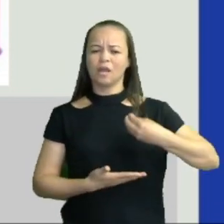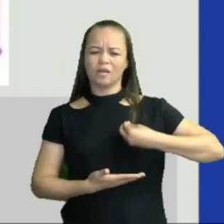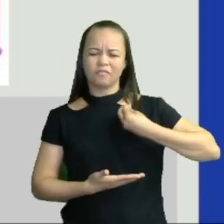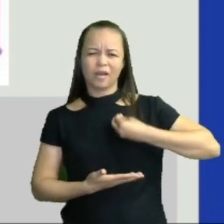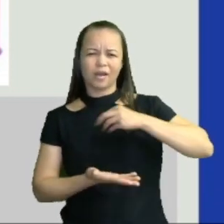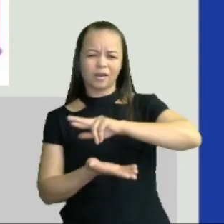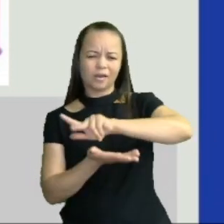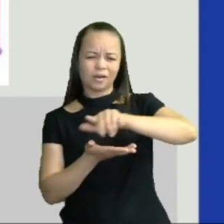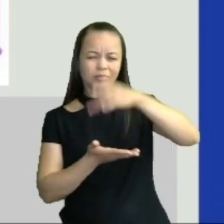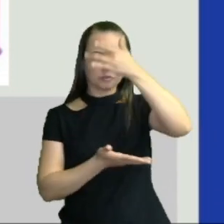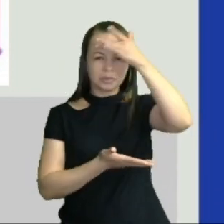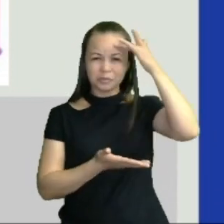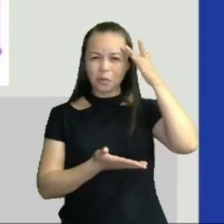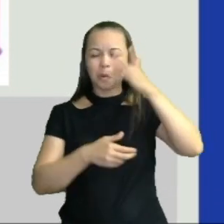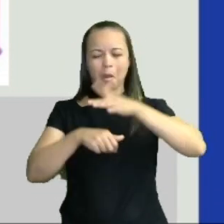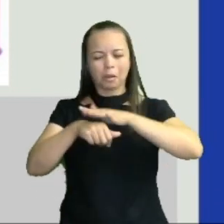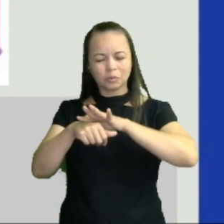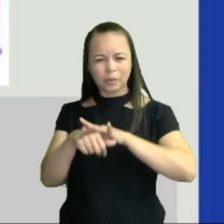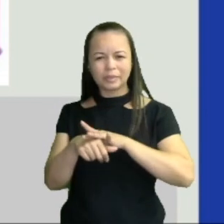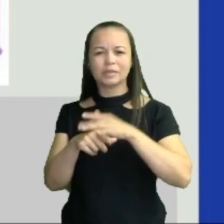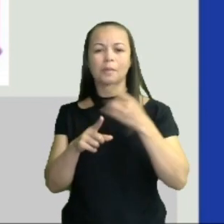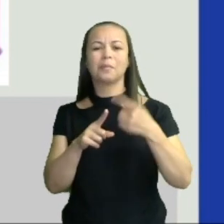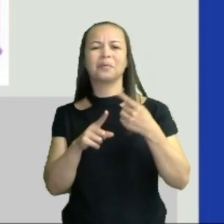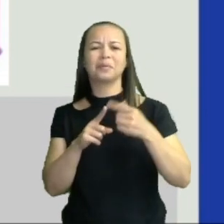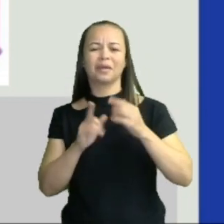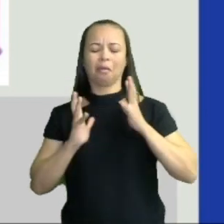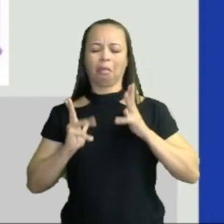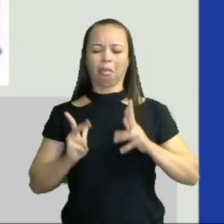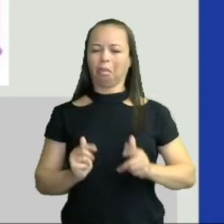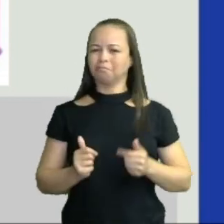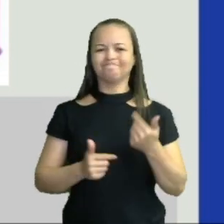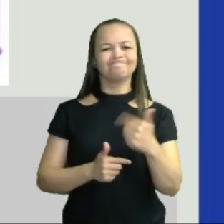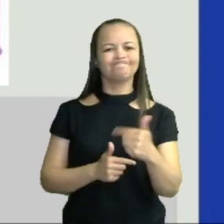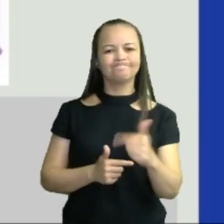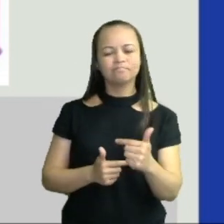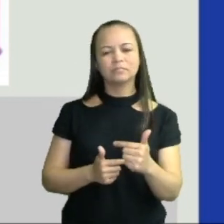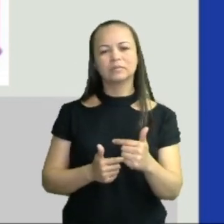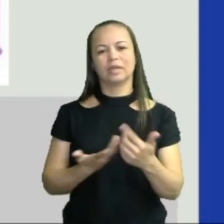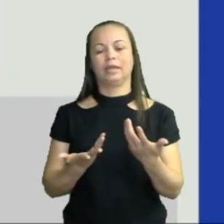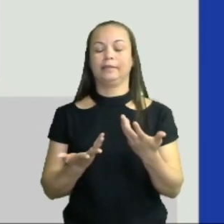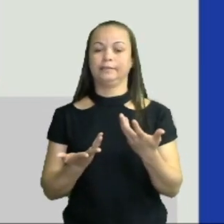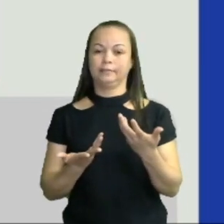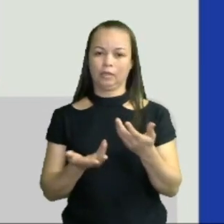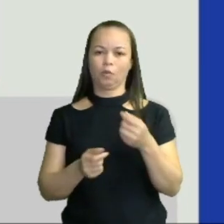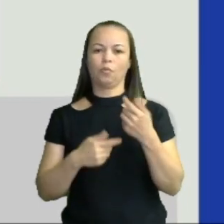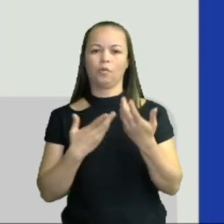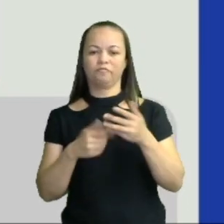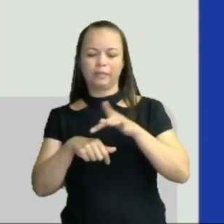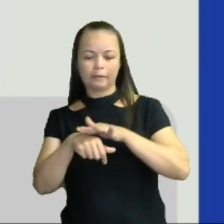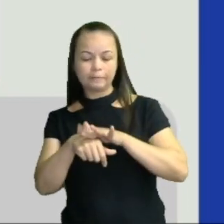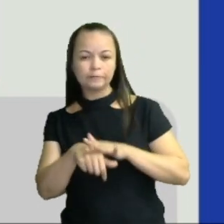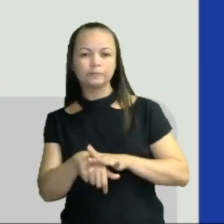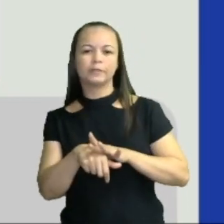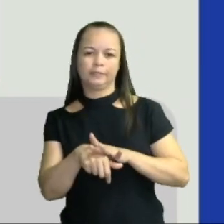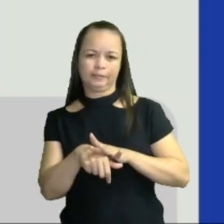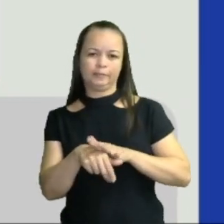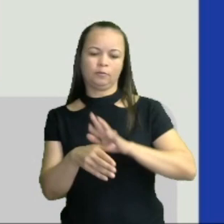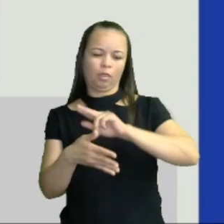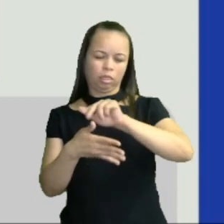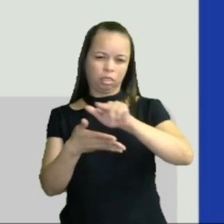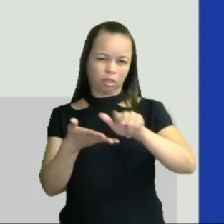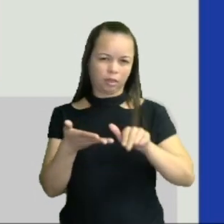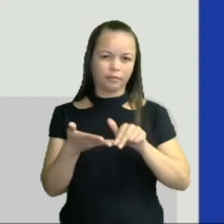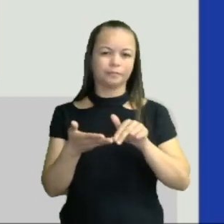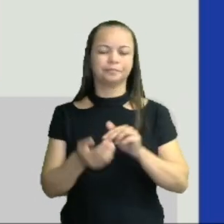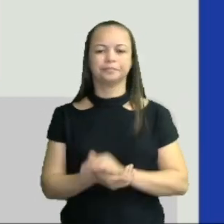por falta de higiene pessoal. Isso mesmo, que causa diversas doenças. E